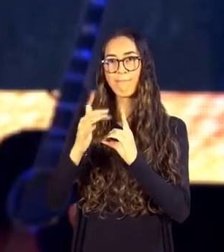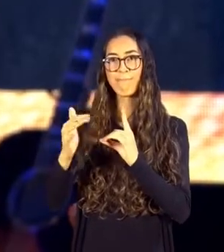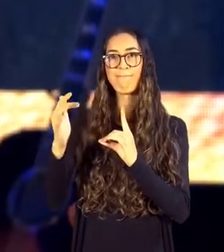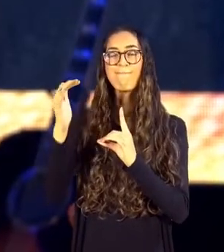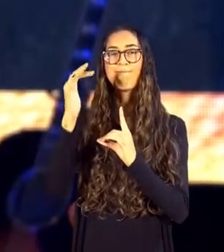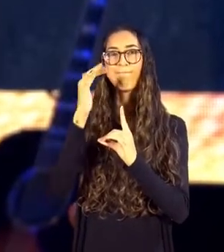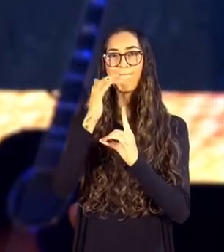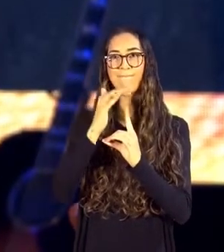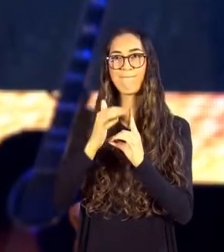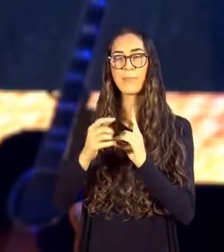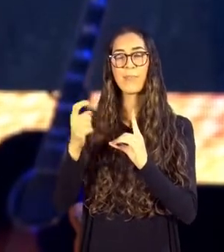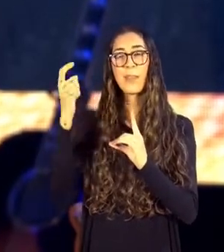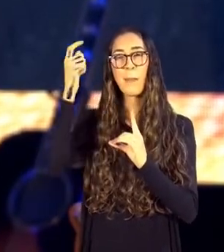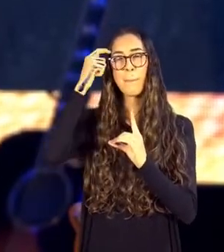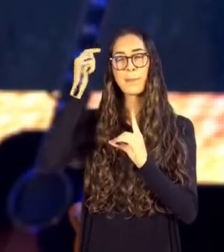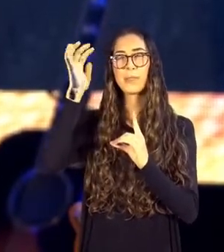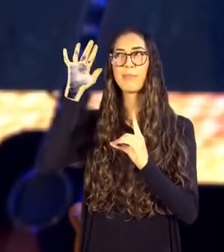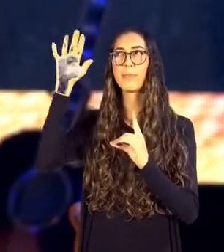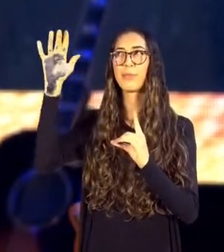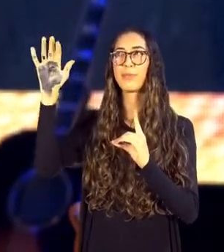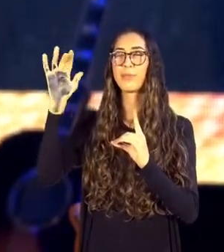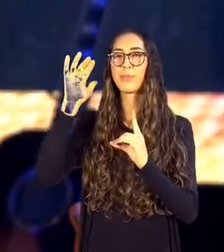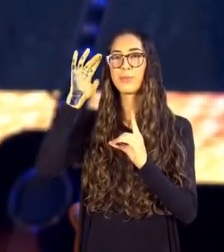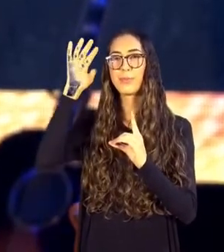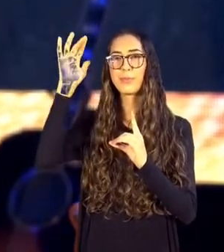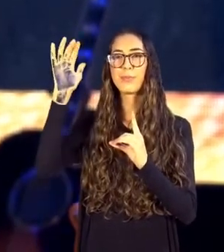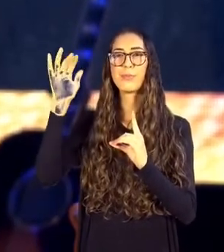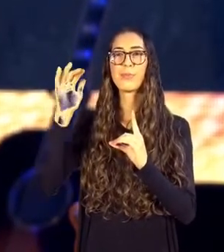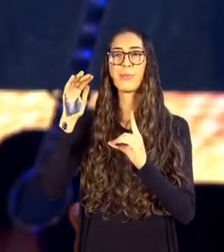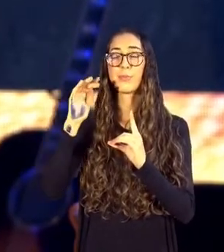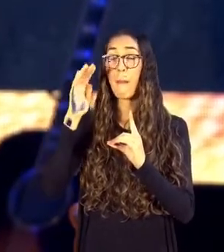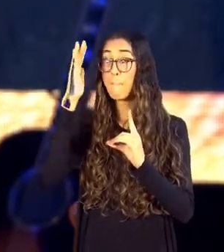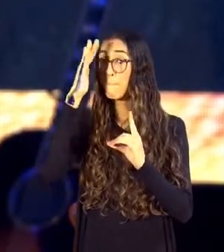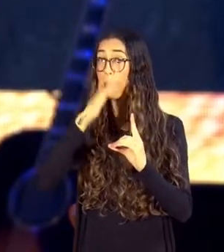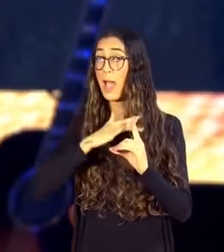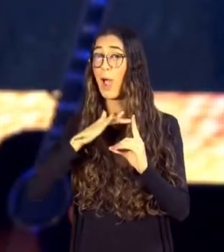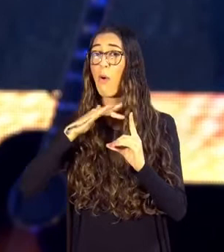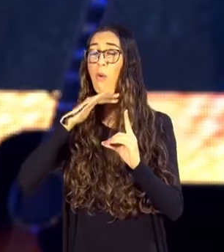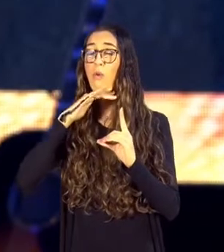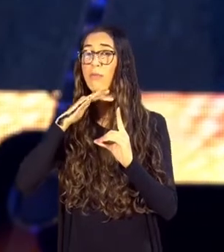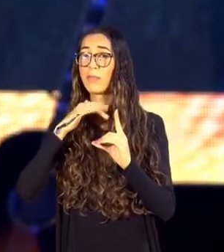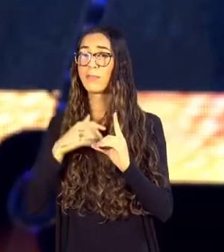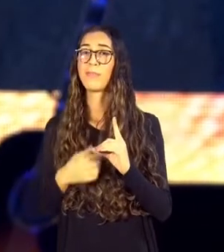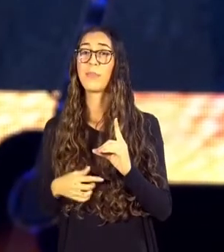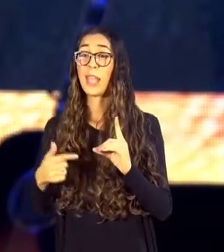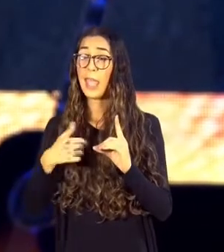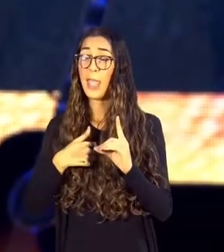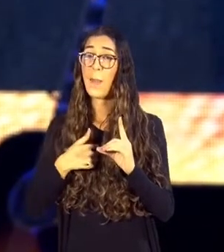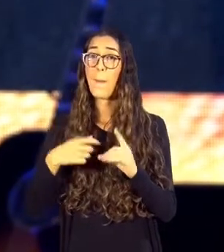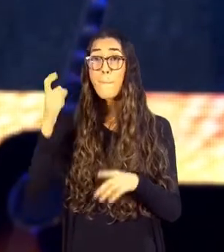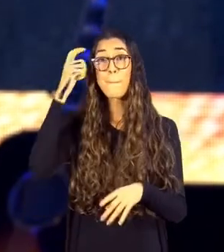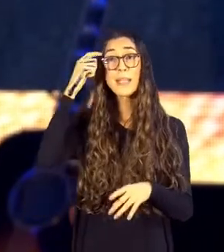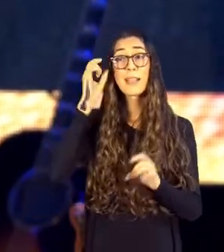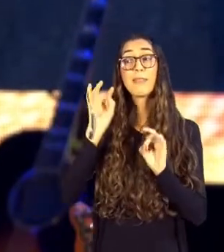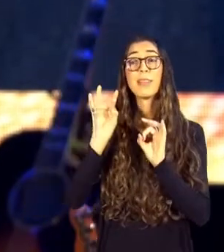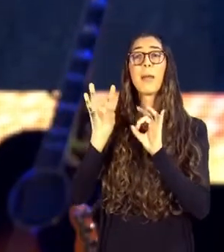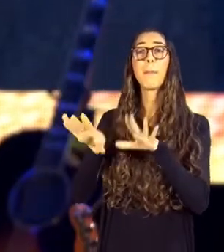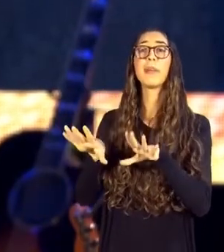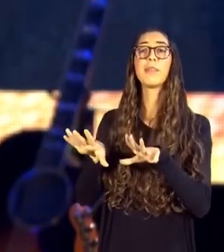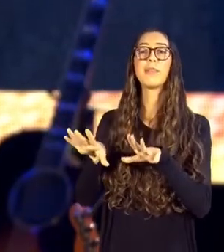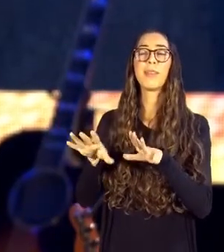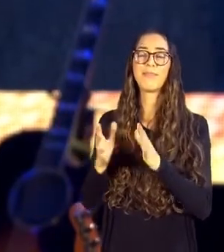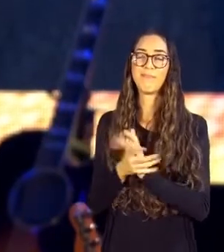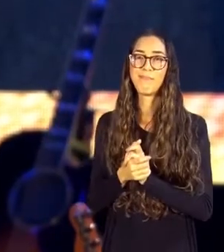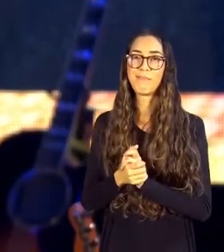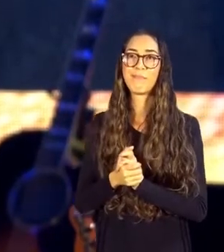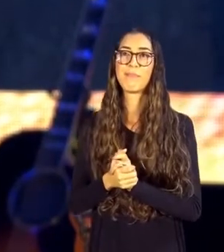pastor? Mentiras. Mentiras. E ele não é qualquer mentiroso, não. Ele consegue te